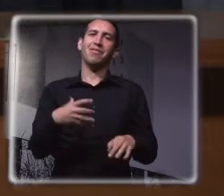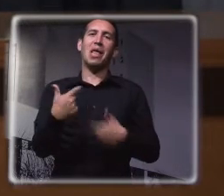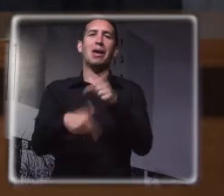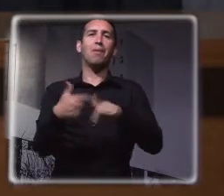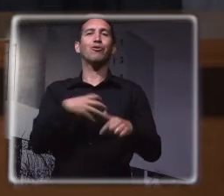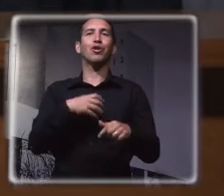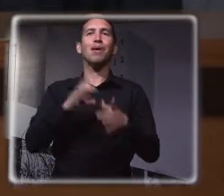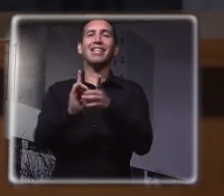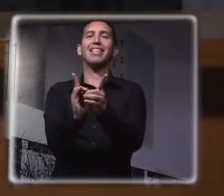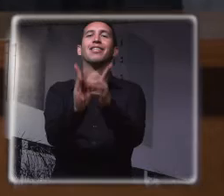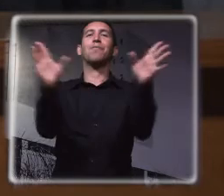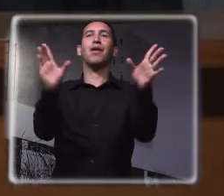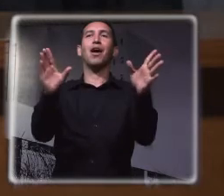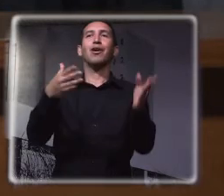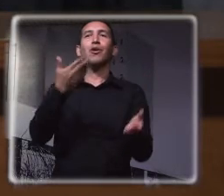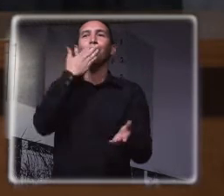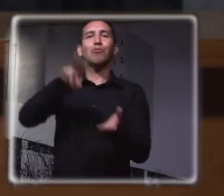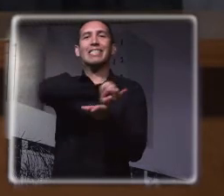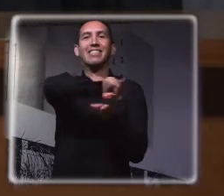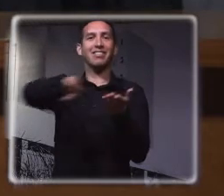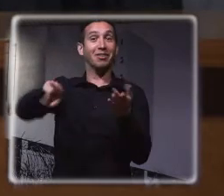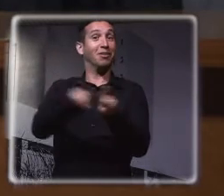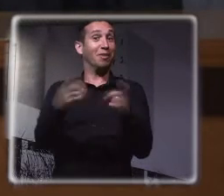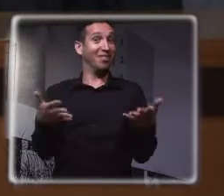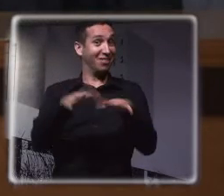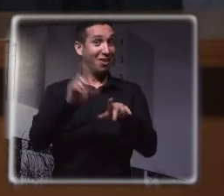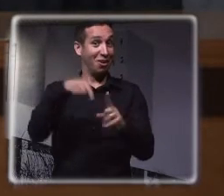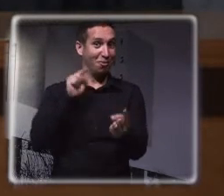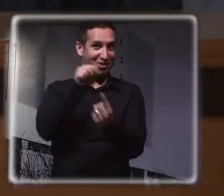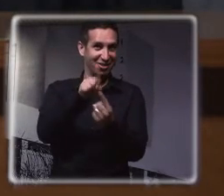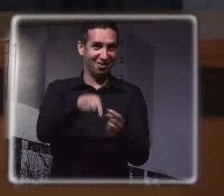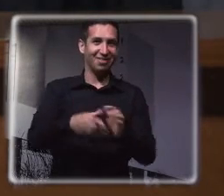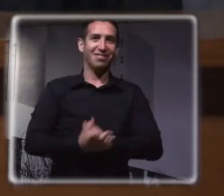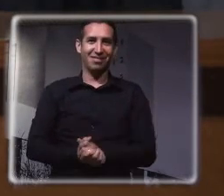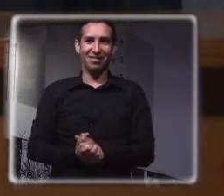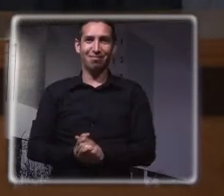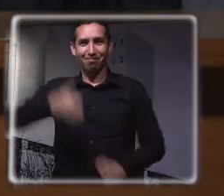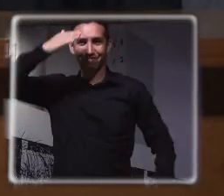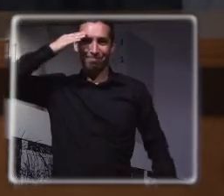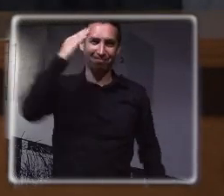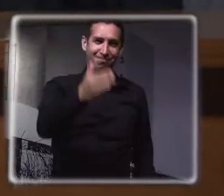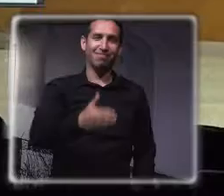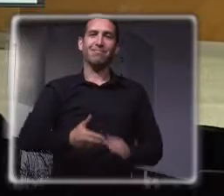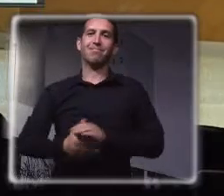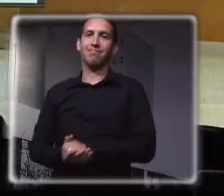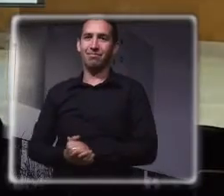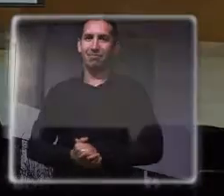mais democrática, plural e inclusiva. Esse é o nosso objetivo. Muito obrigada.